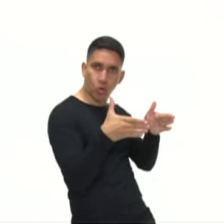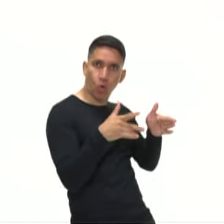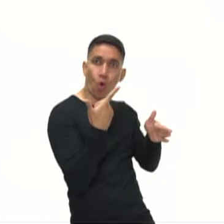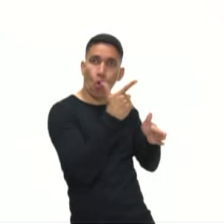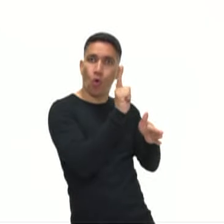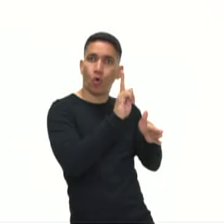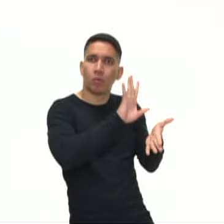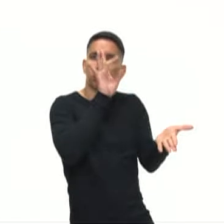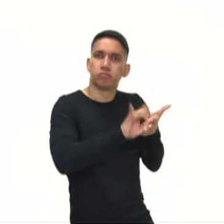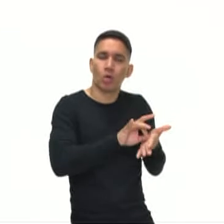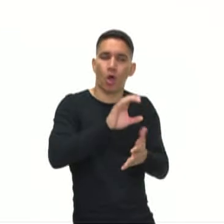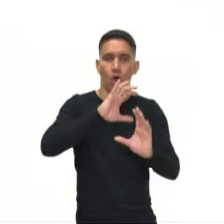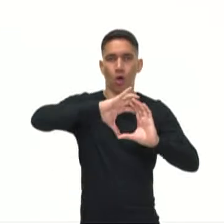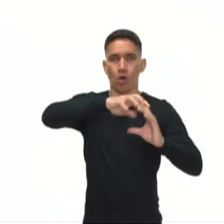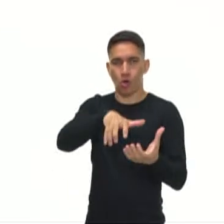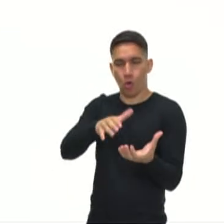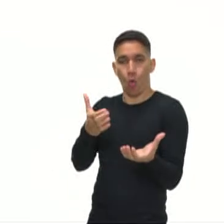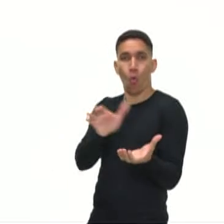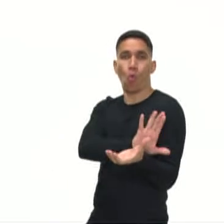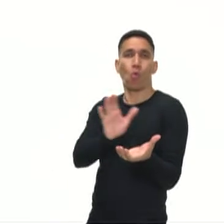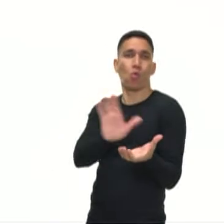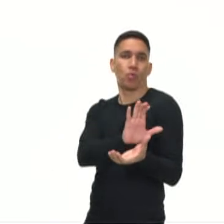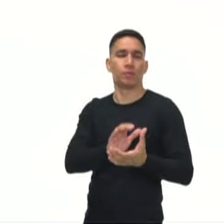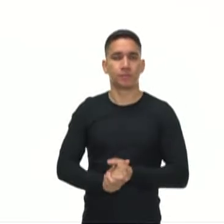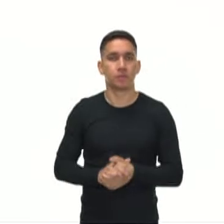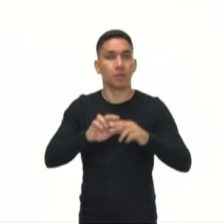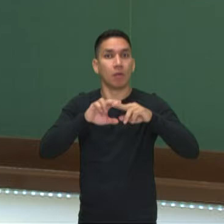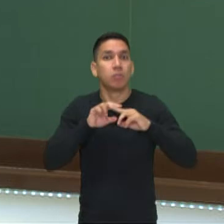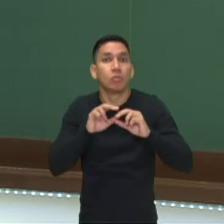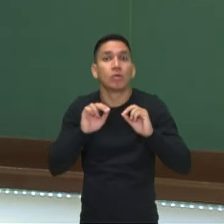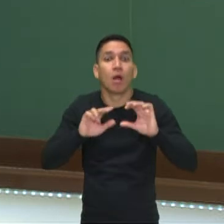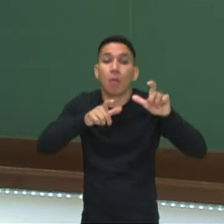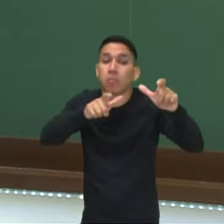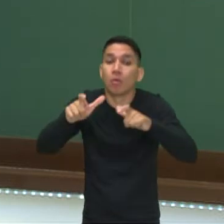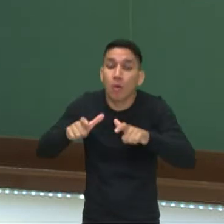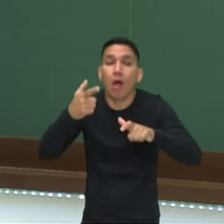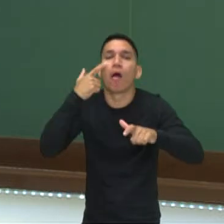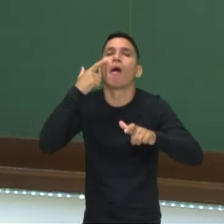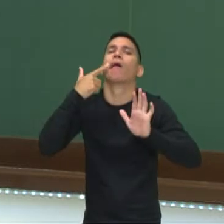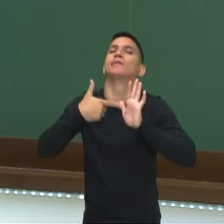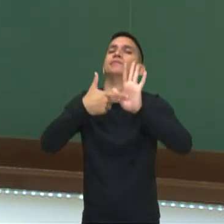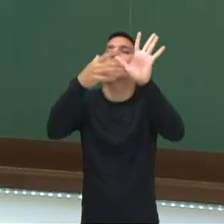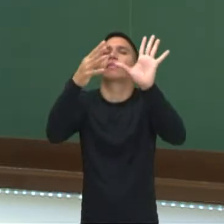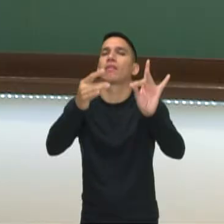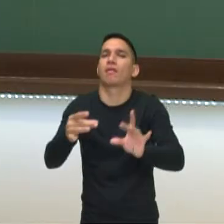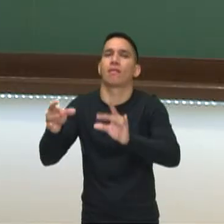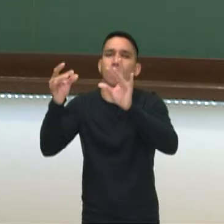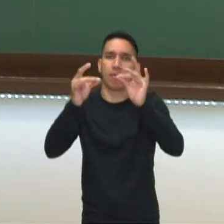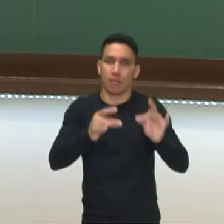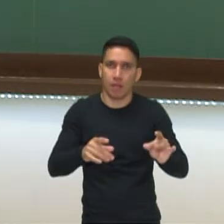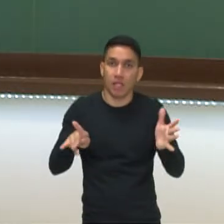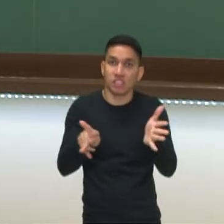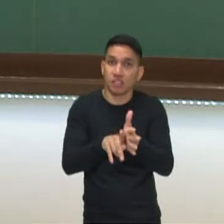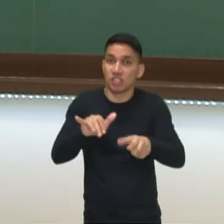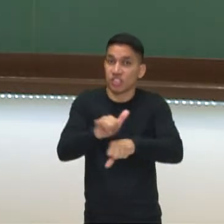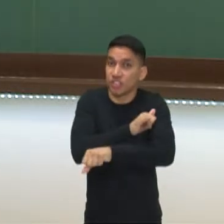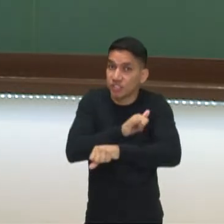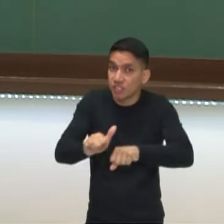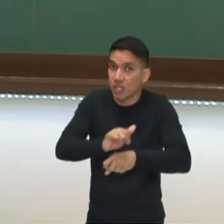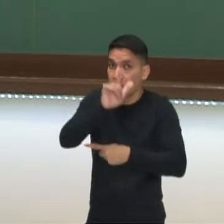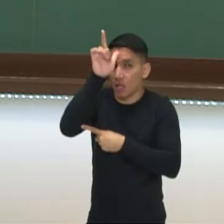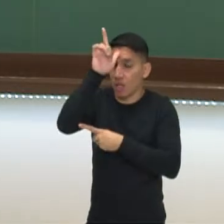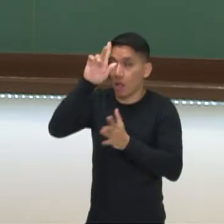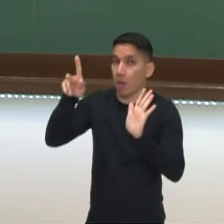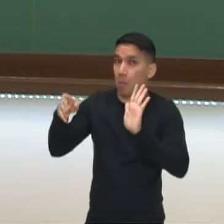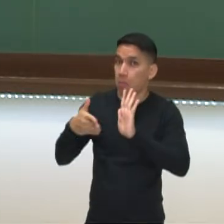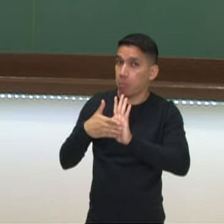frente ocidental. Então a posição do mapa vai te mostrar um pouco isso aí, a tática da Alemanha ao propor